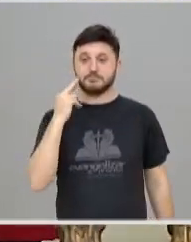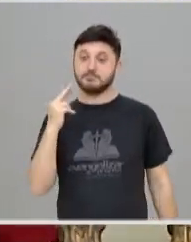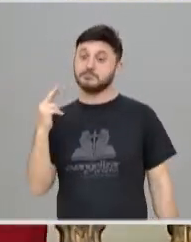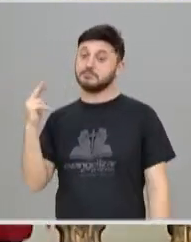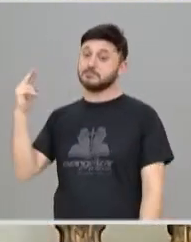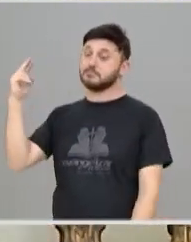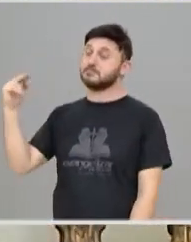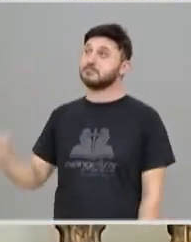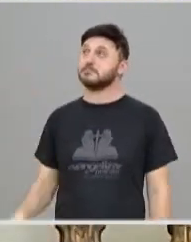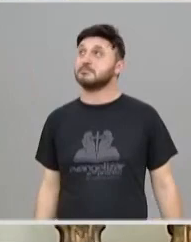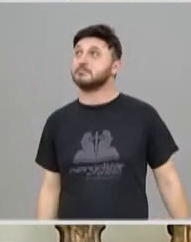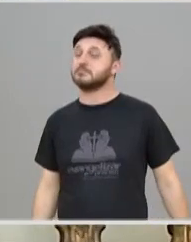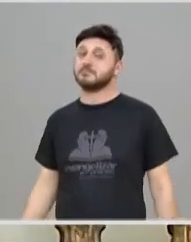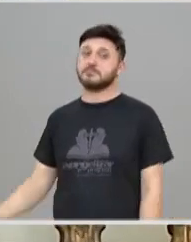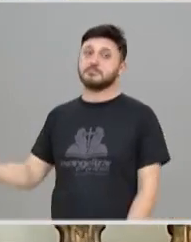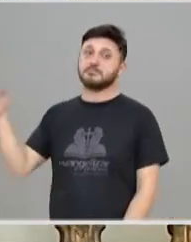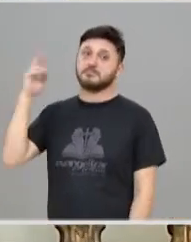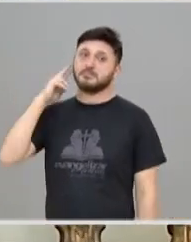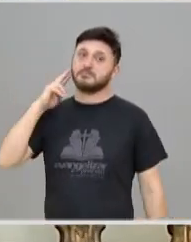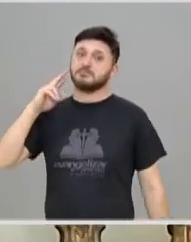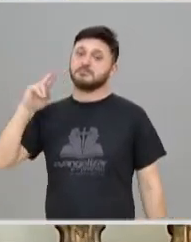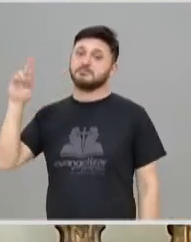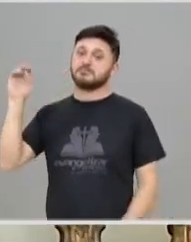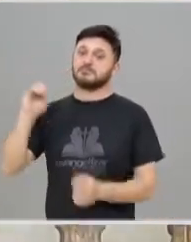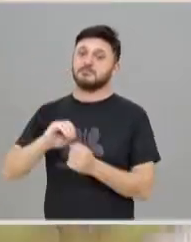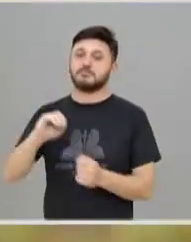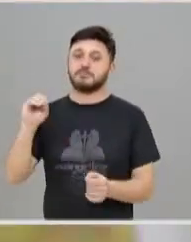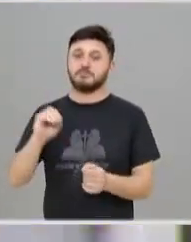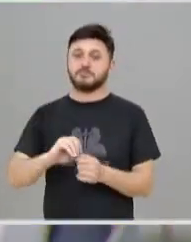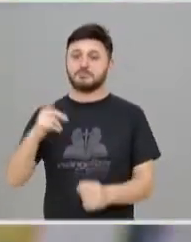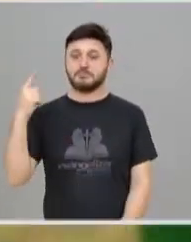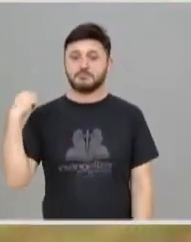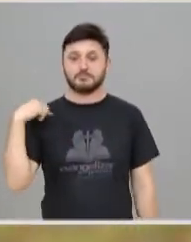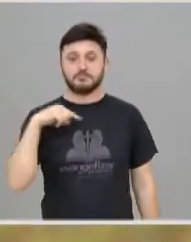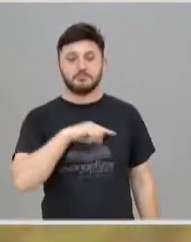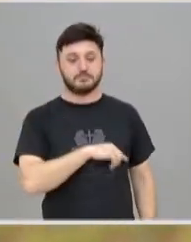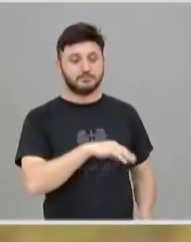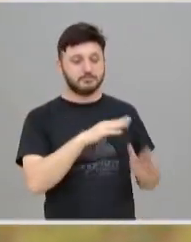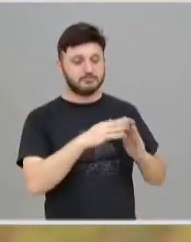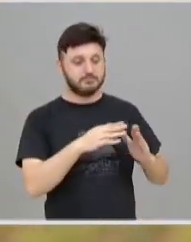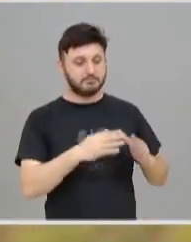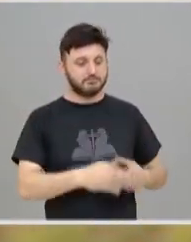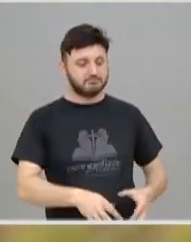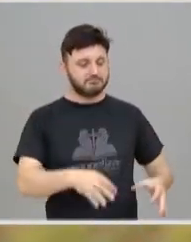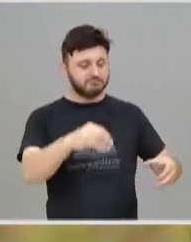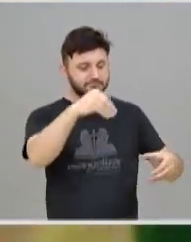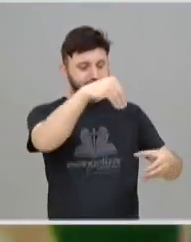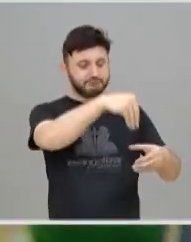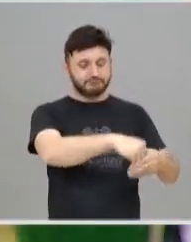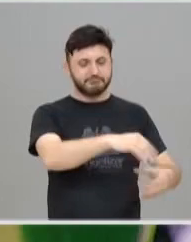Senhor, faz do nosso lar um templo de